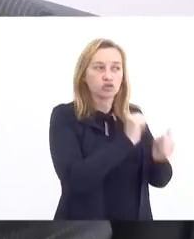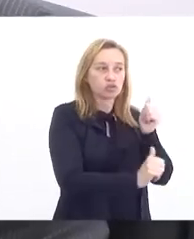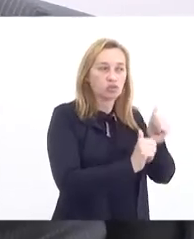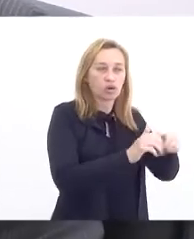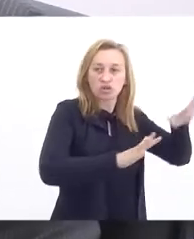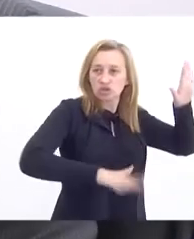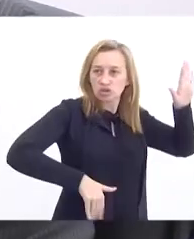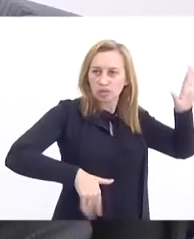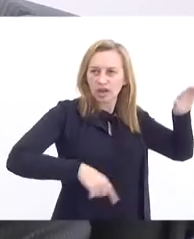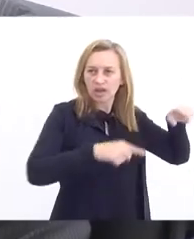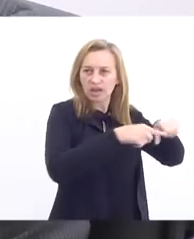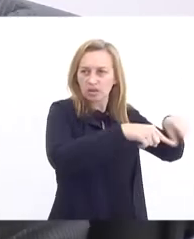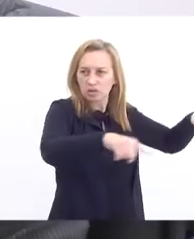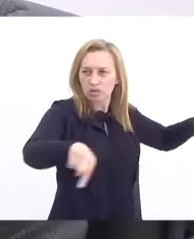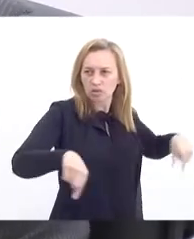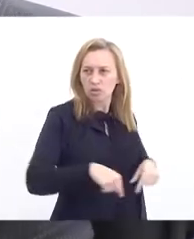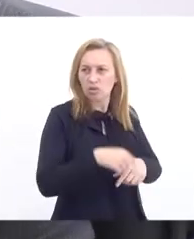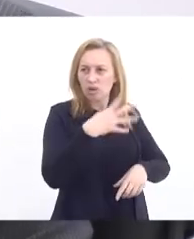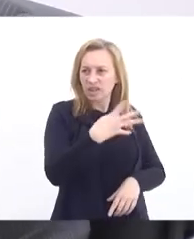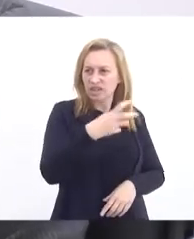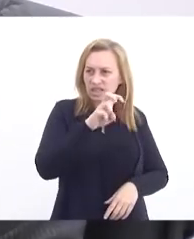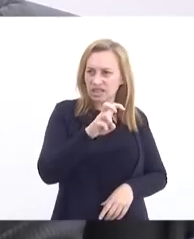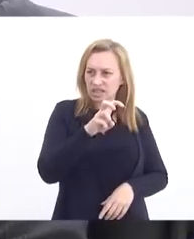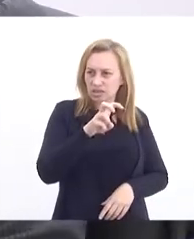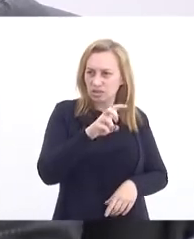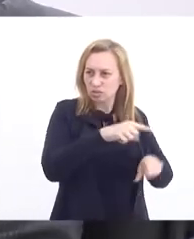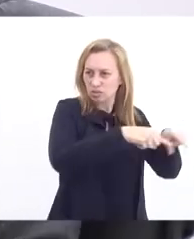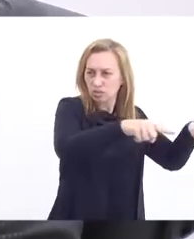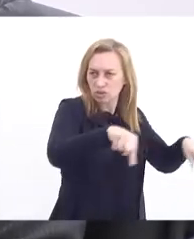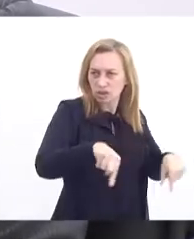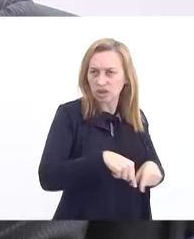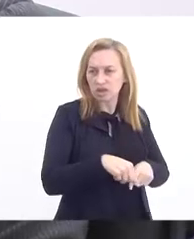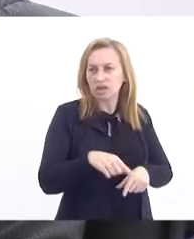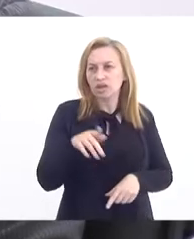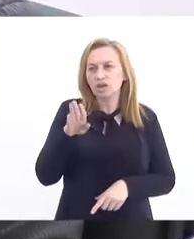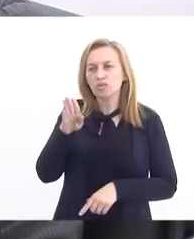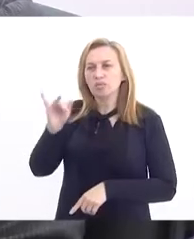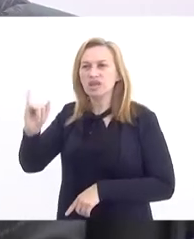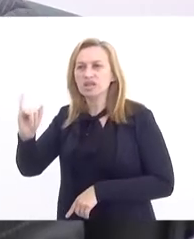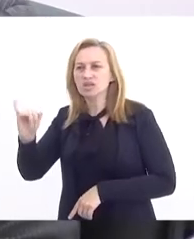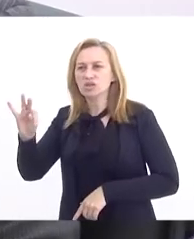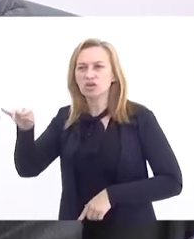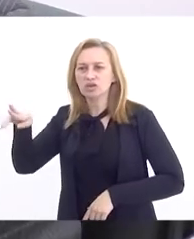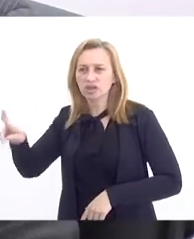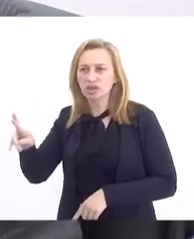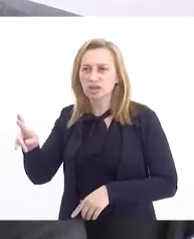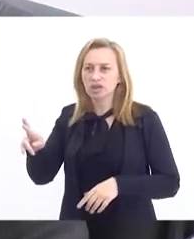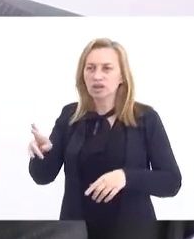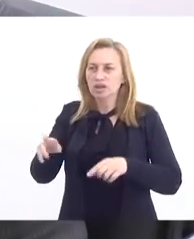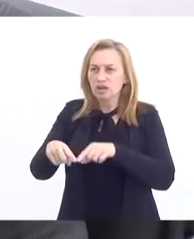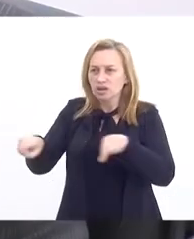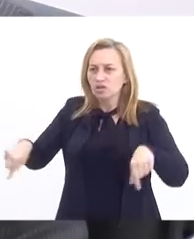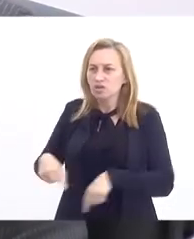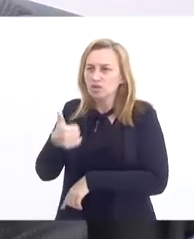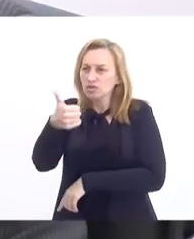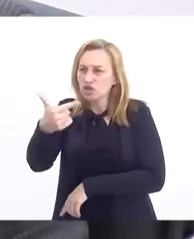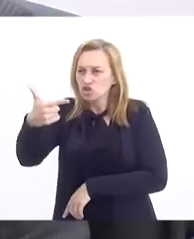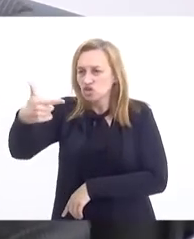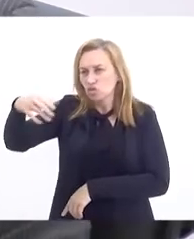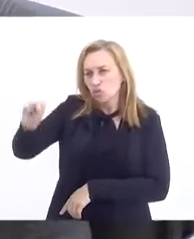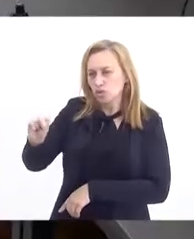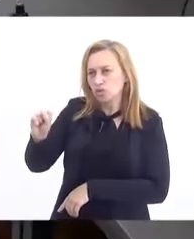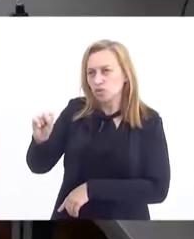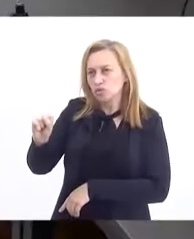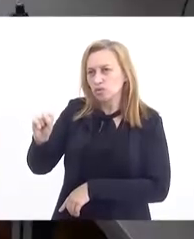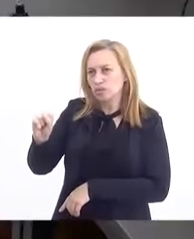45 metros de linha de fundo e 100 metros de linha lateral. E o beach soccer é jogado em um campo com dimensões de 28 metros de linha de